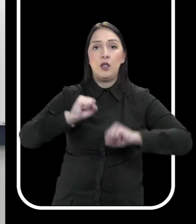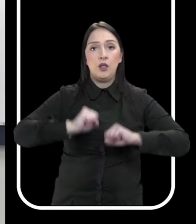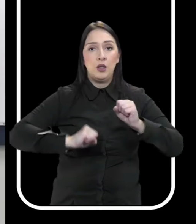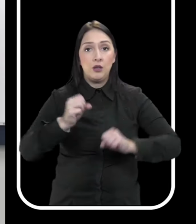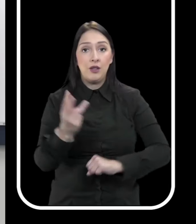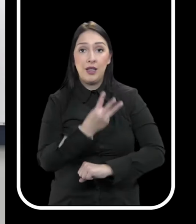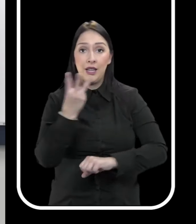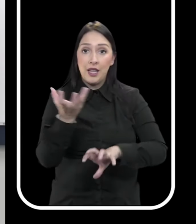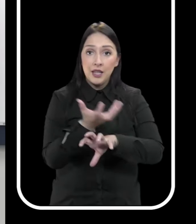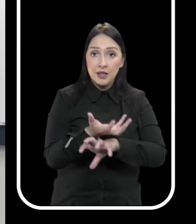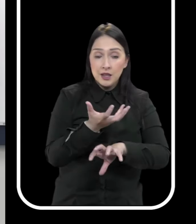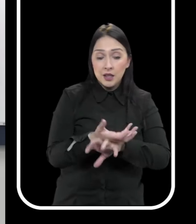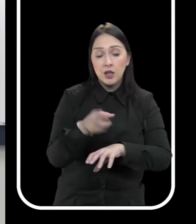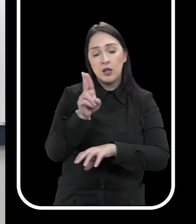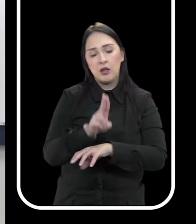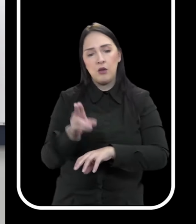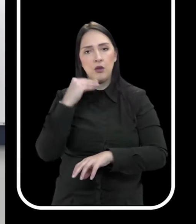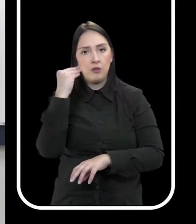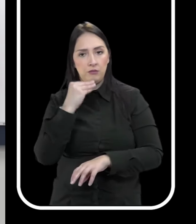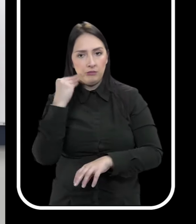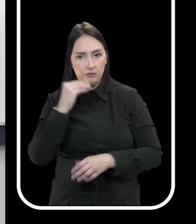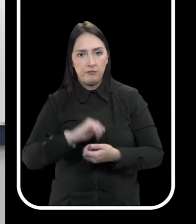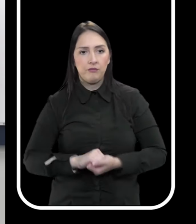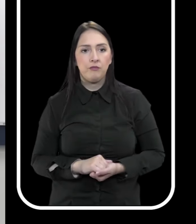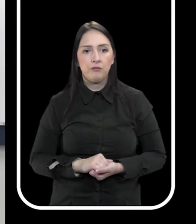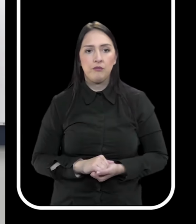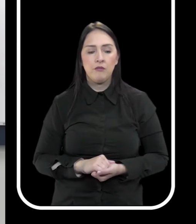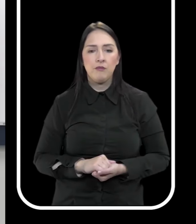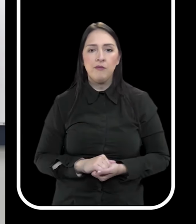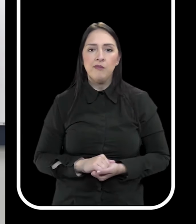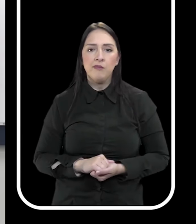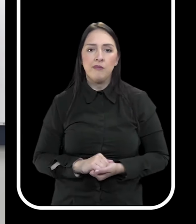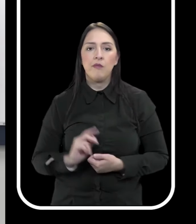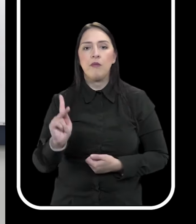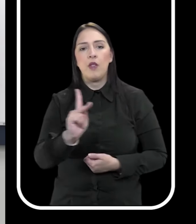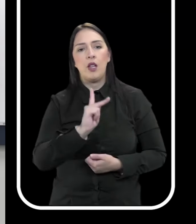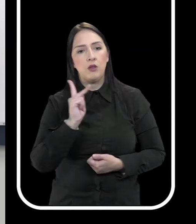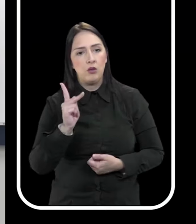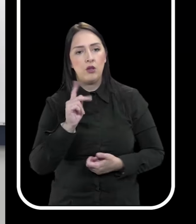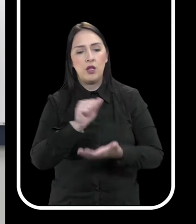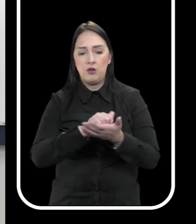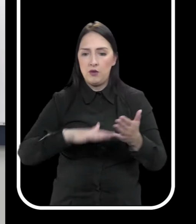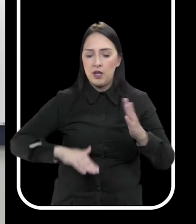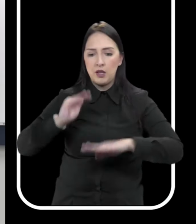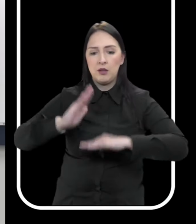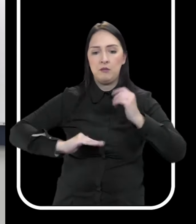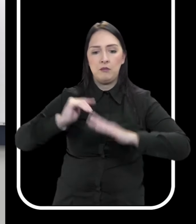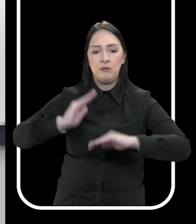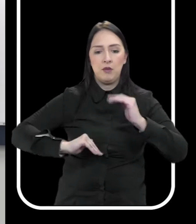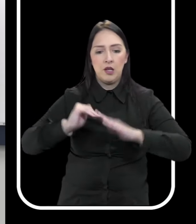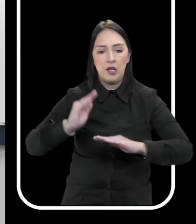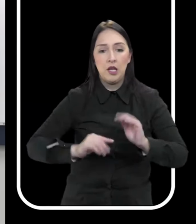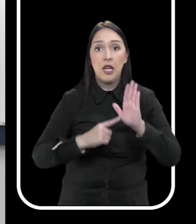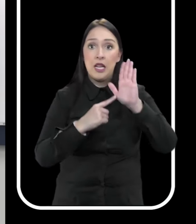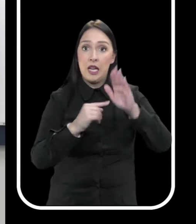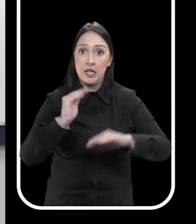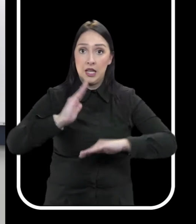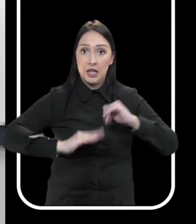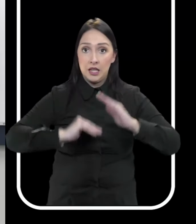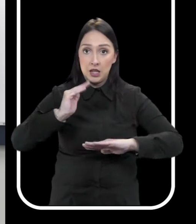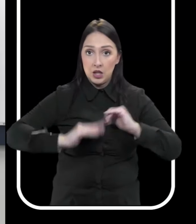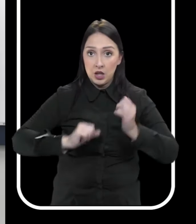3 disciplinas que eu utilizo normalmente a simulação com o Flexim nas nossas atividades práticas.